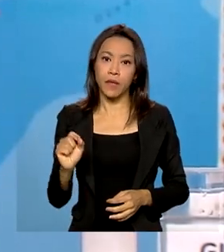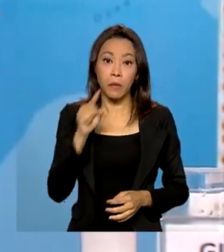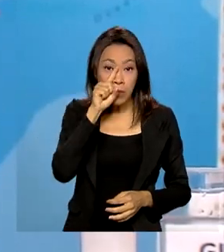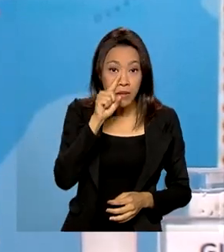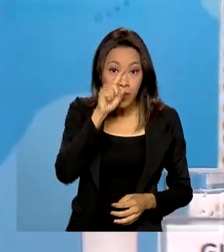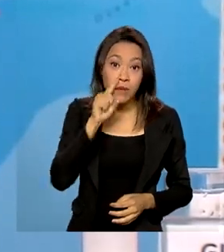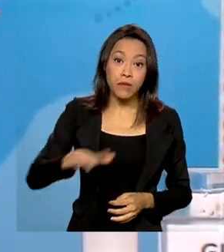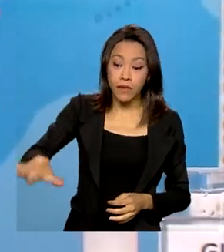pecuária a nossa agricultura